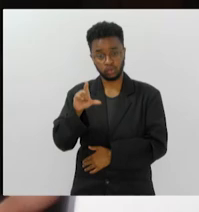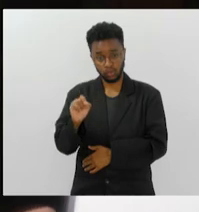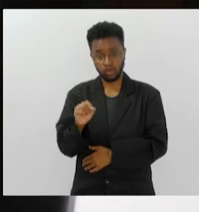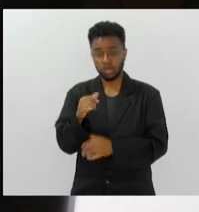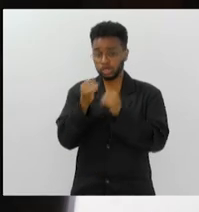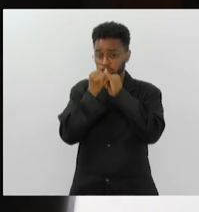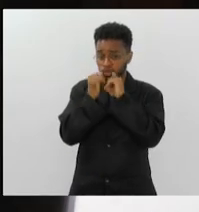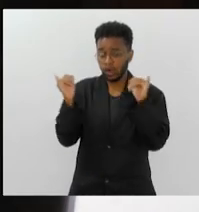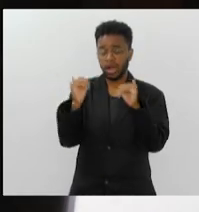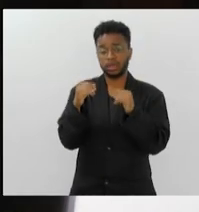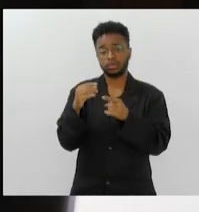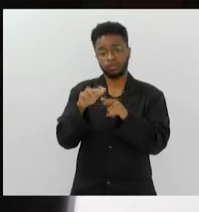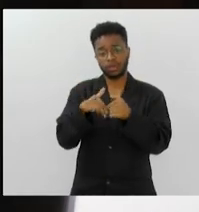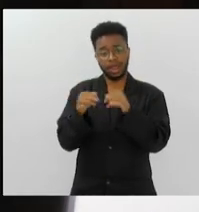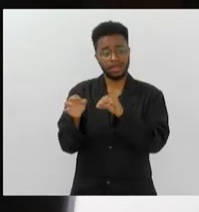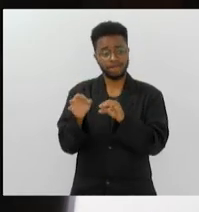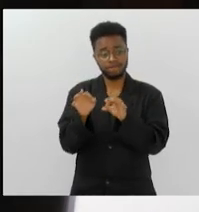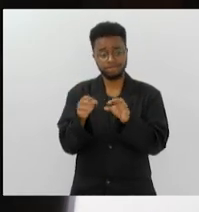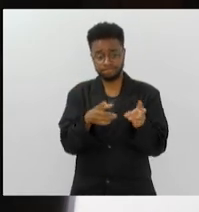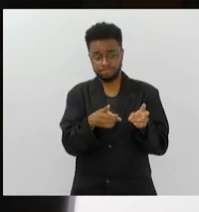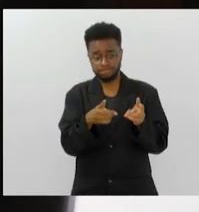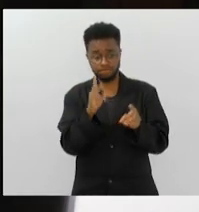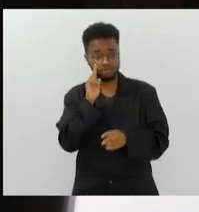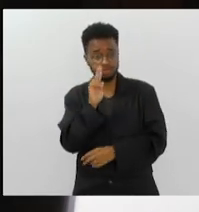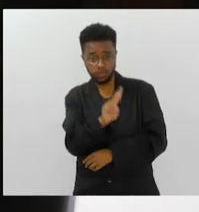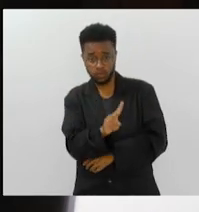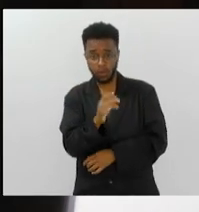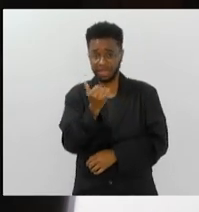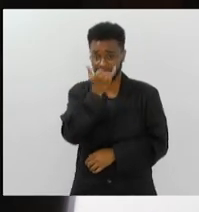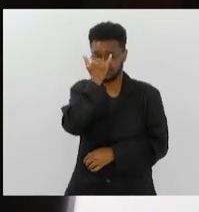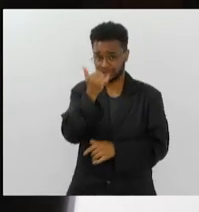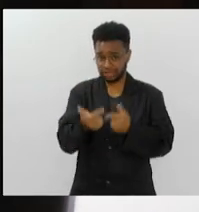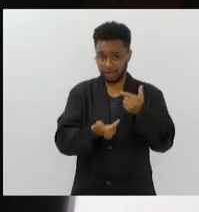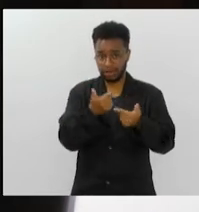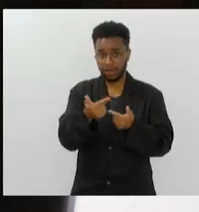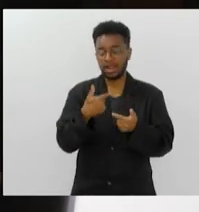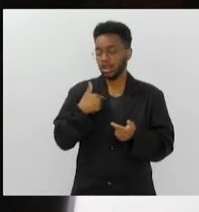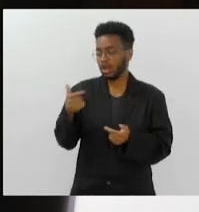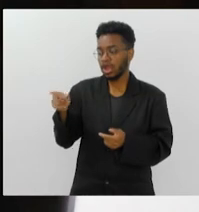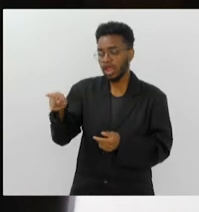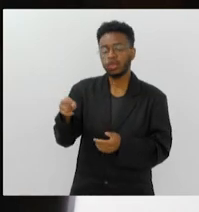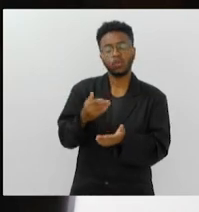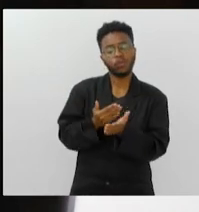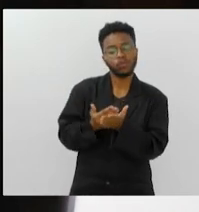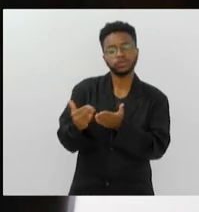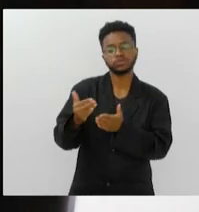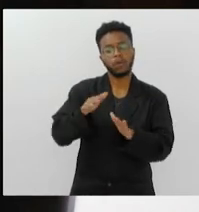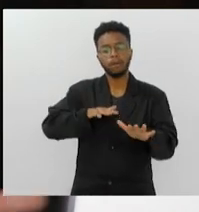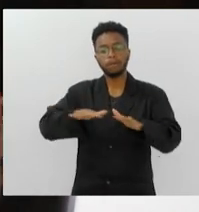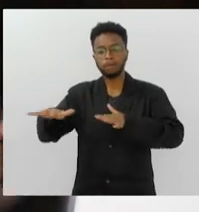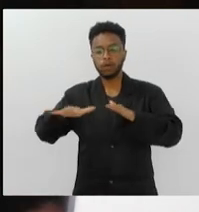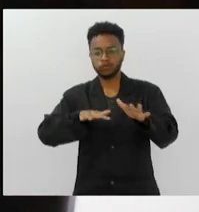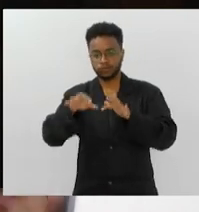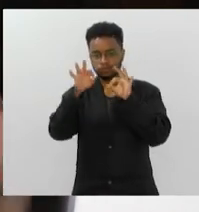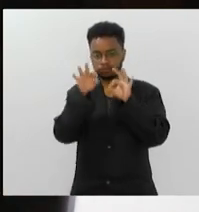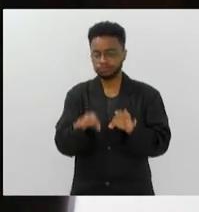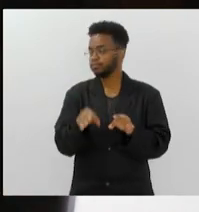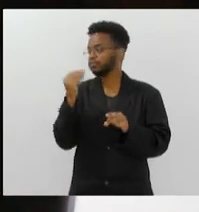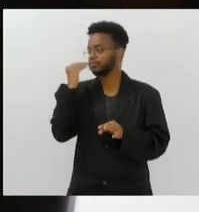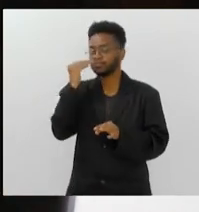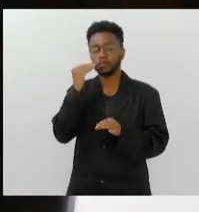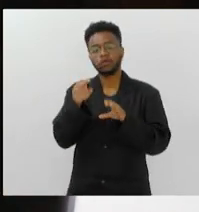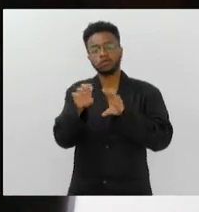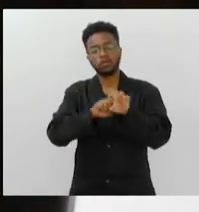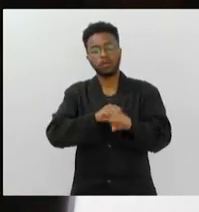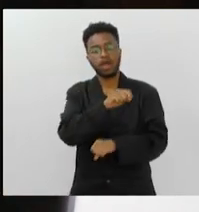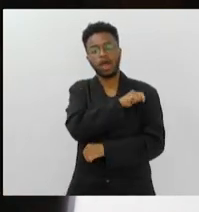ele assistiu, iniciou um verdadeiro movimento para a formação de